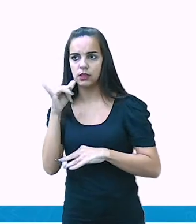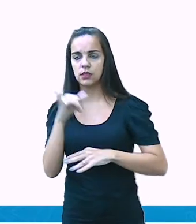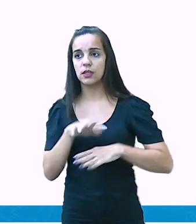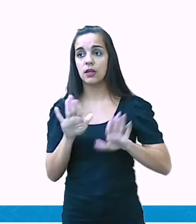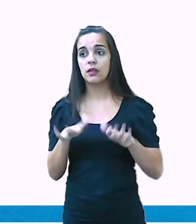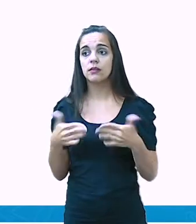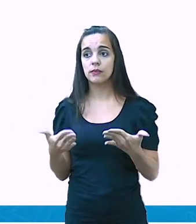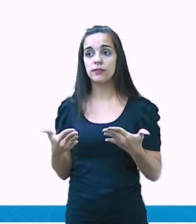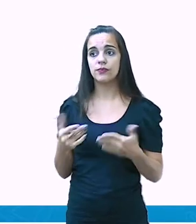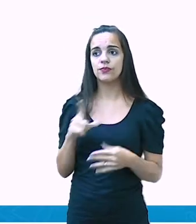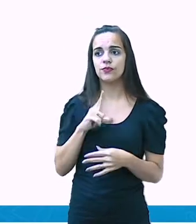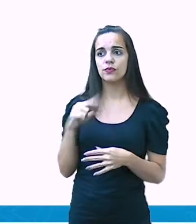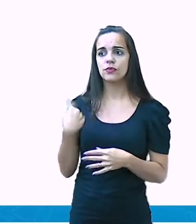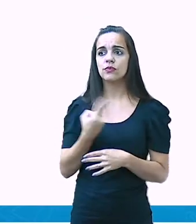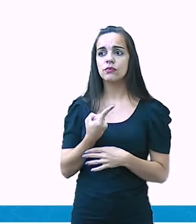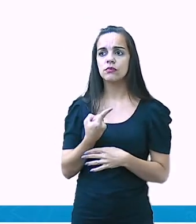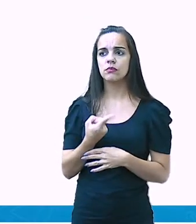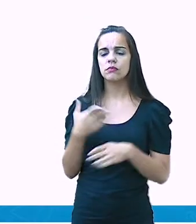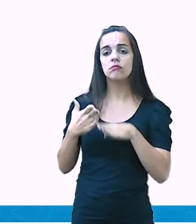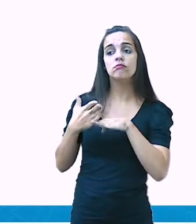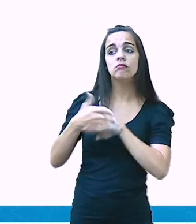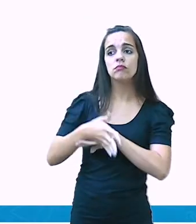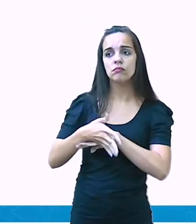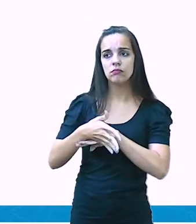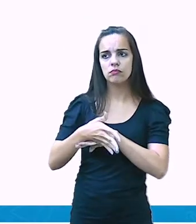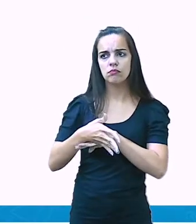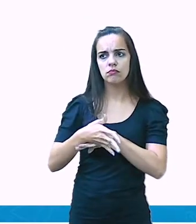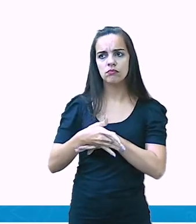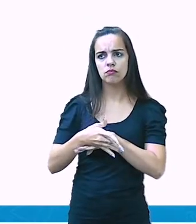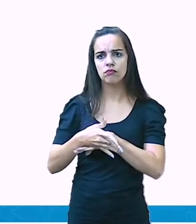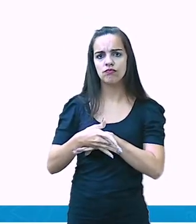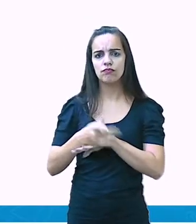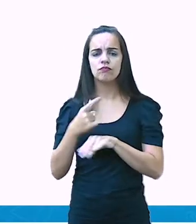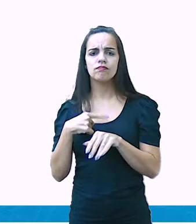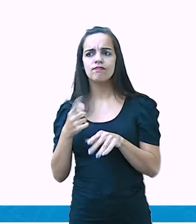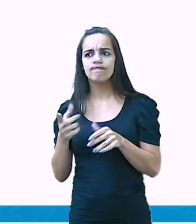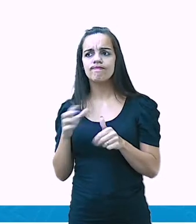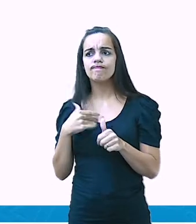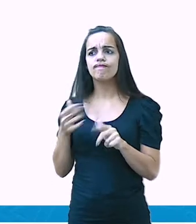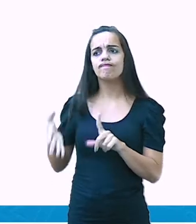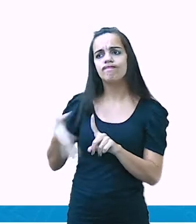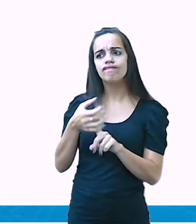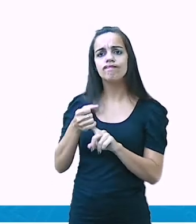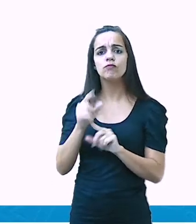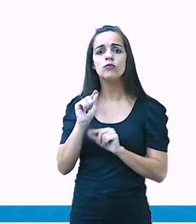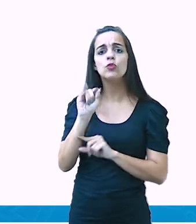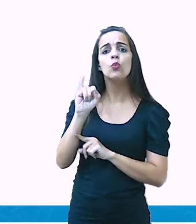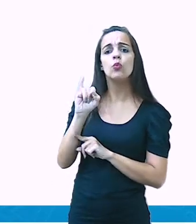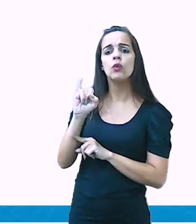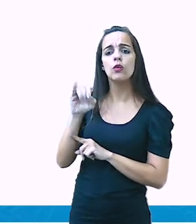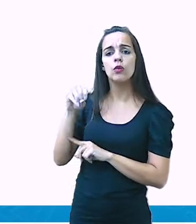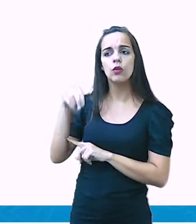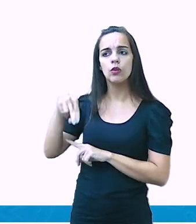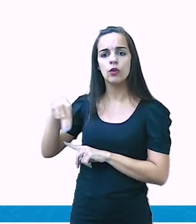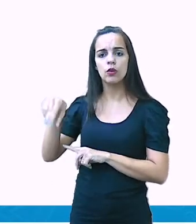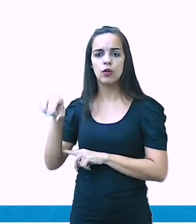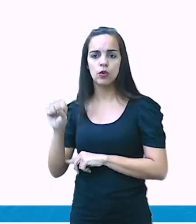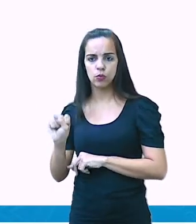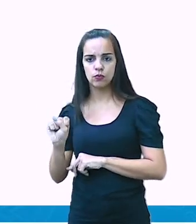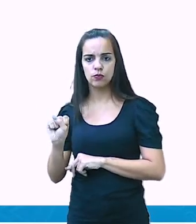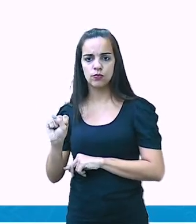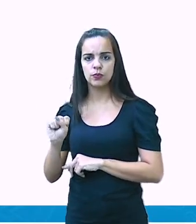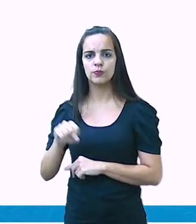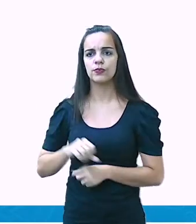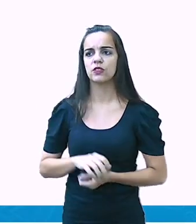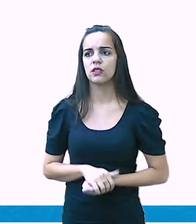aí que a gente entra na definição de íon. Todo